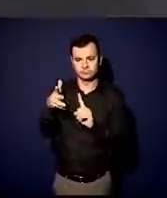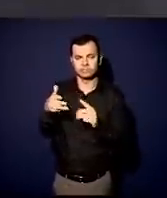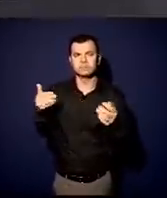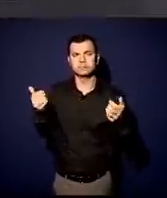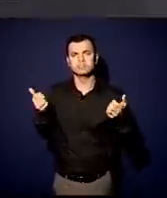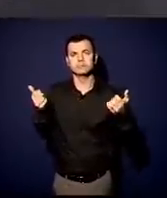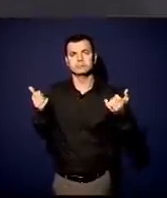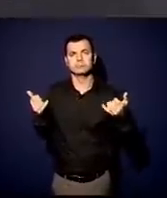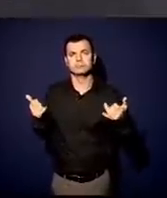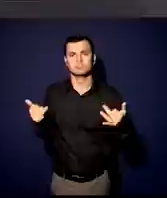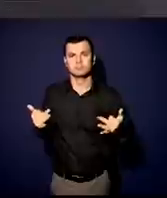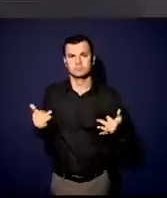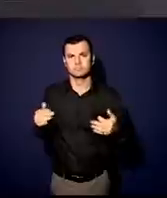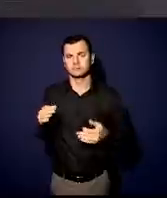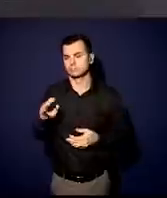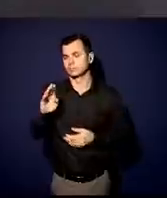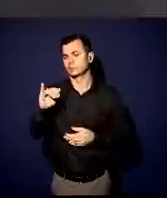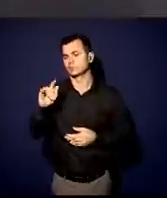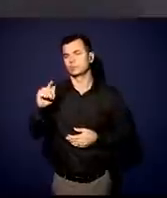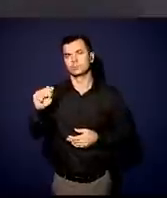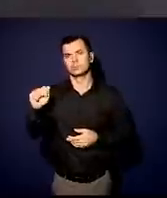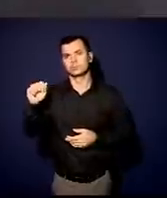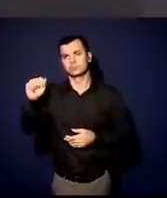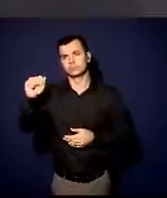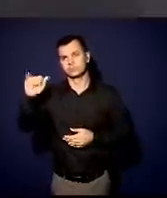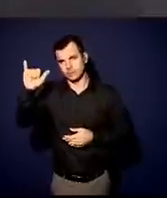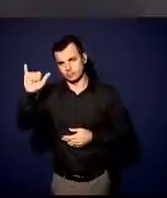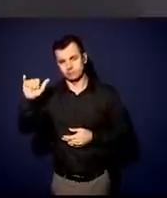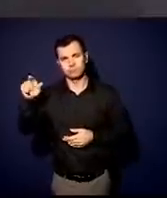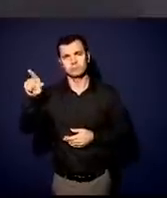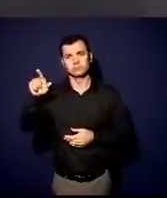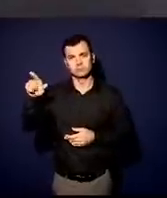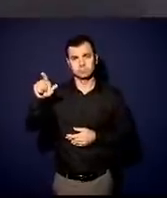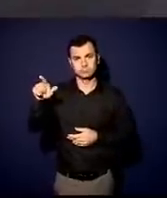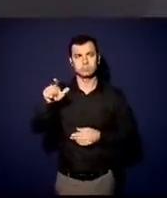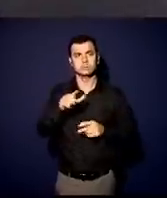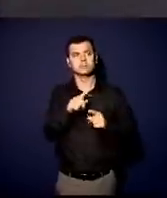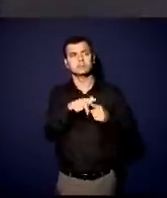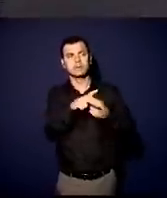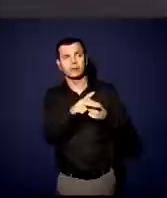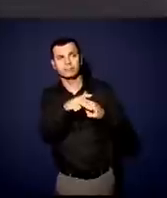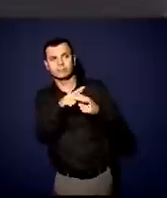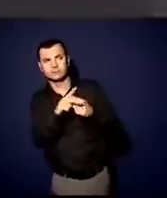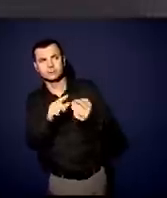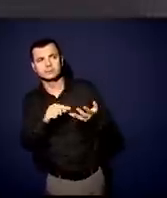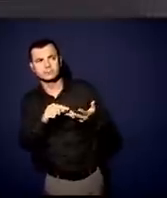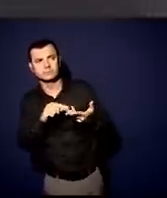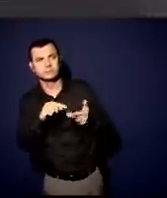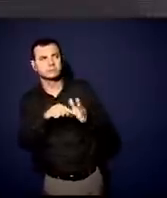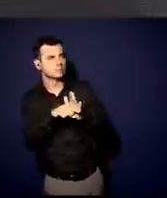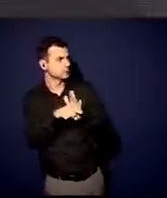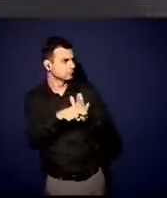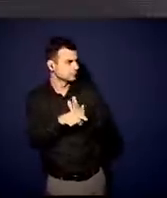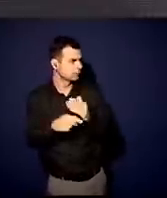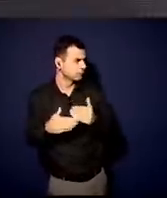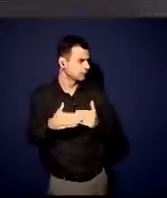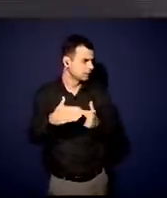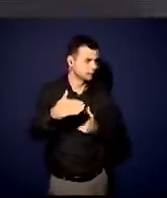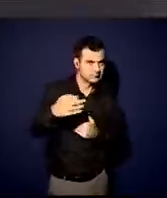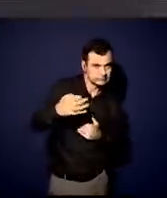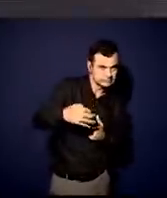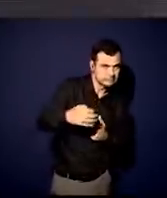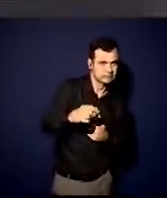o biod como é inevitável que o biodiei revise os seus instrumentos de política monetária para um lado mais tight